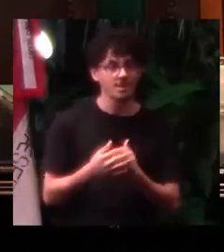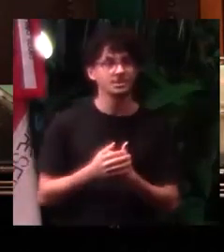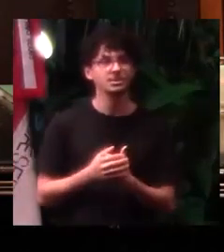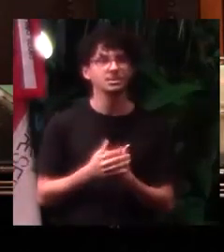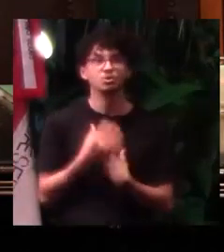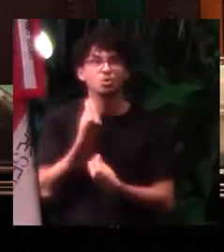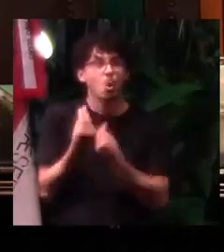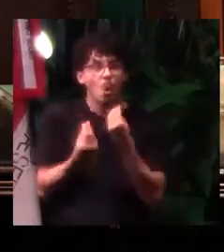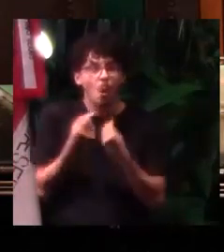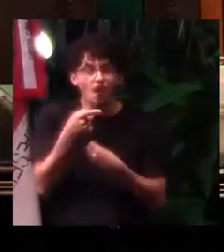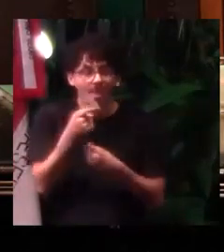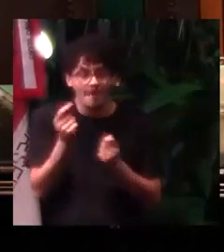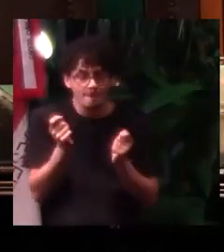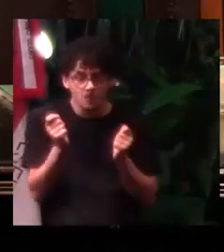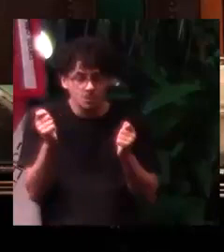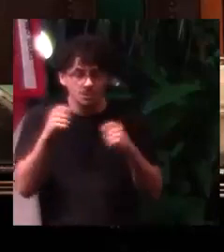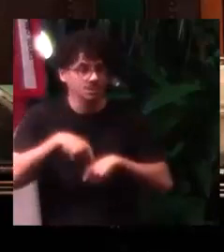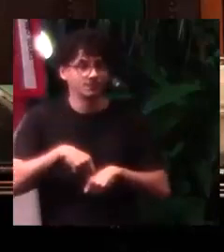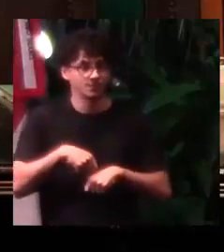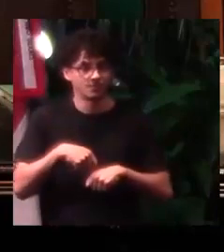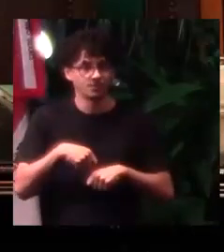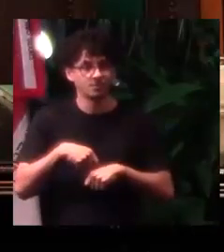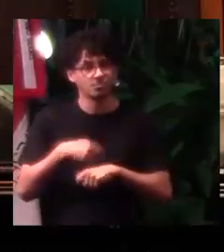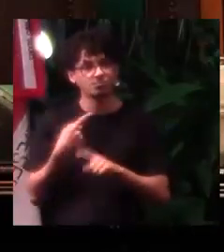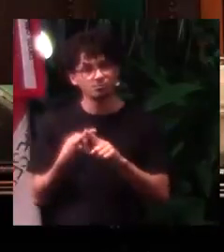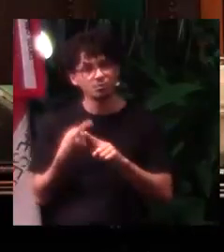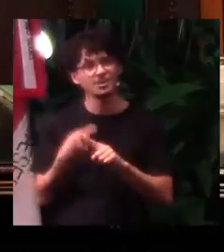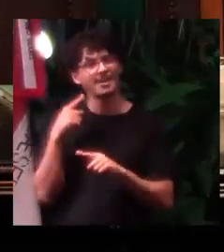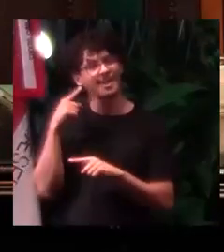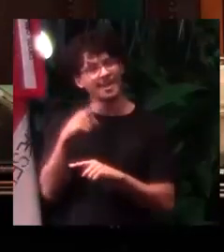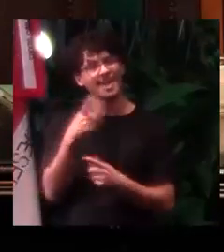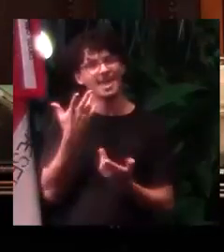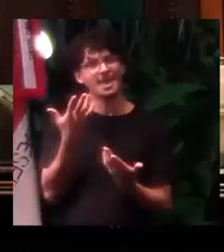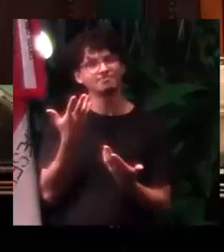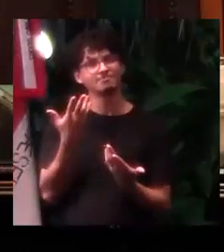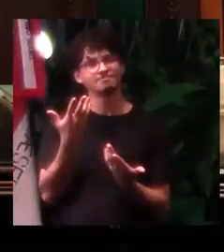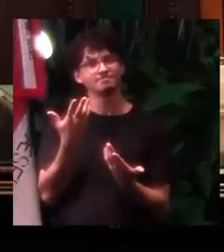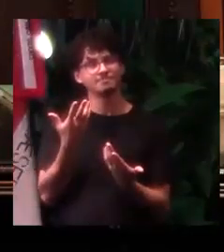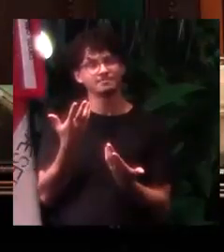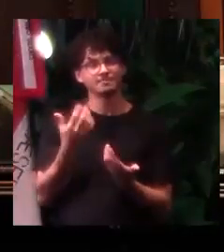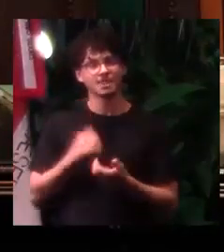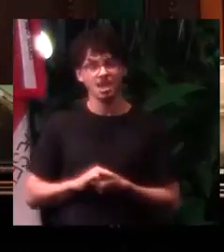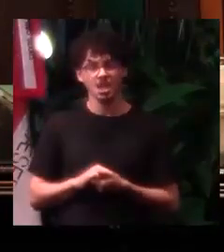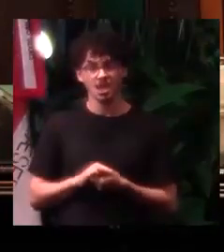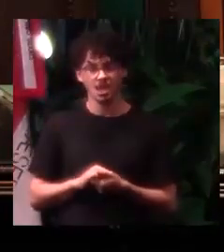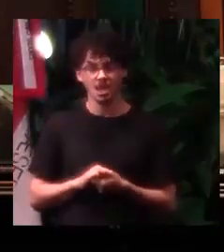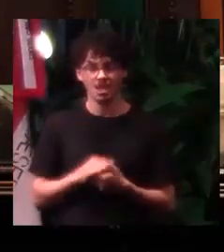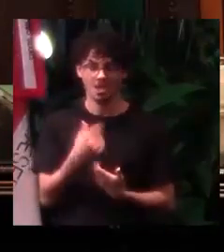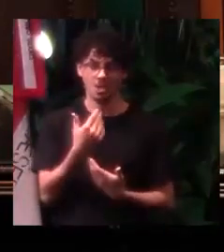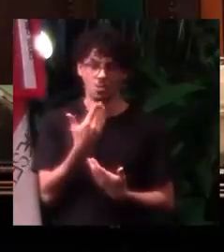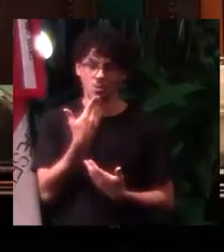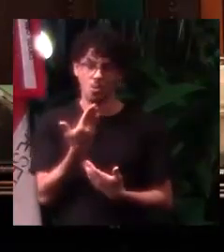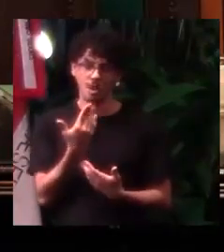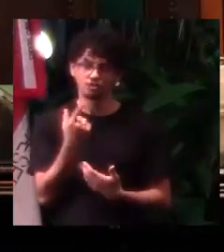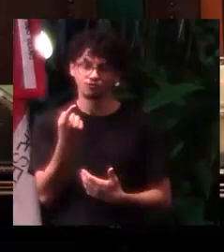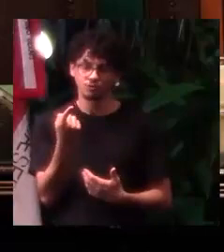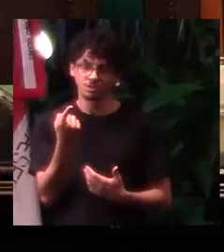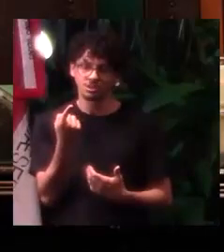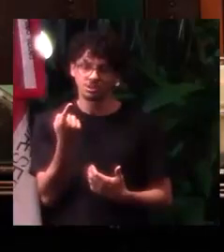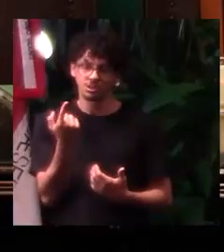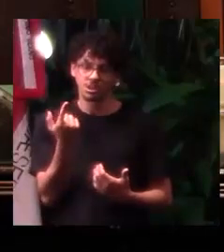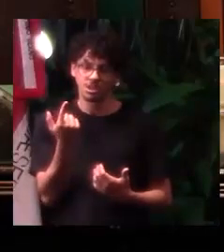se tornou possível, que é exatamente quase que você mudar o